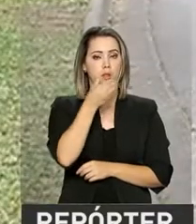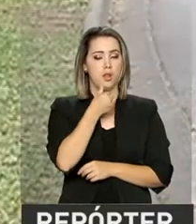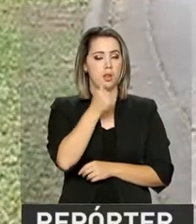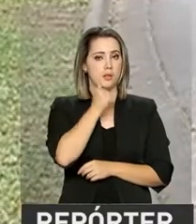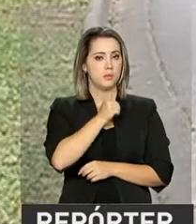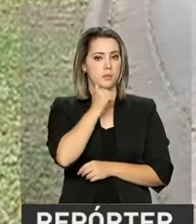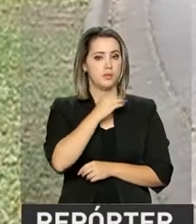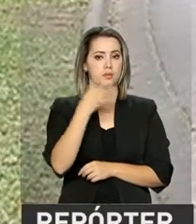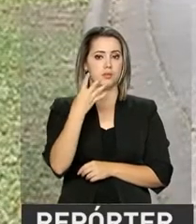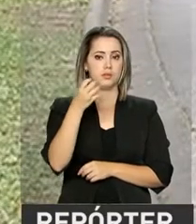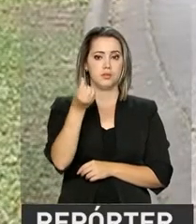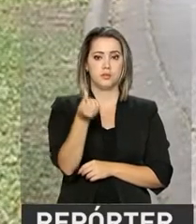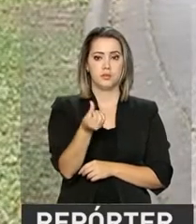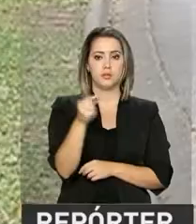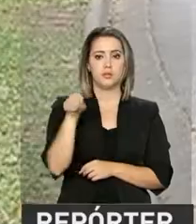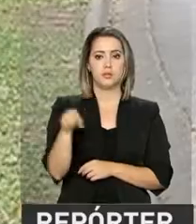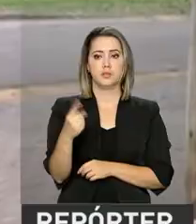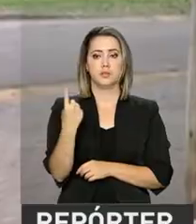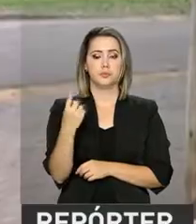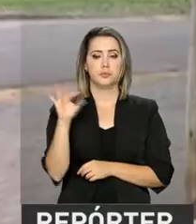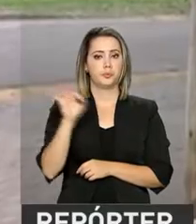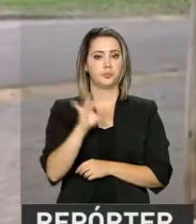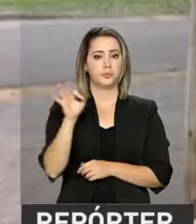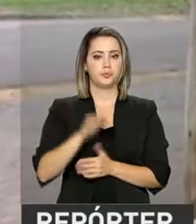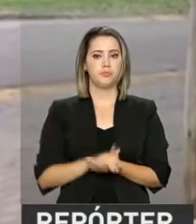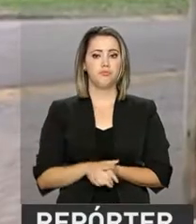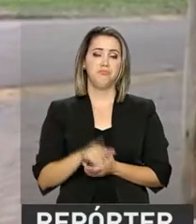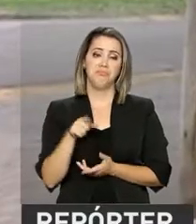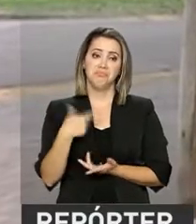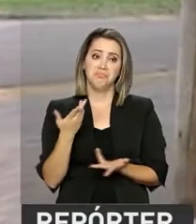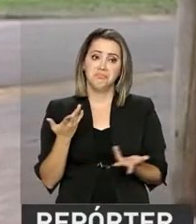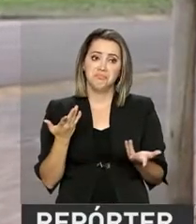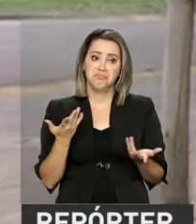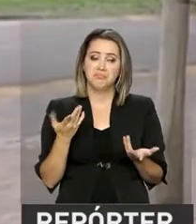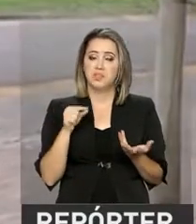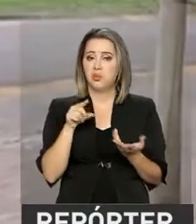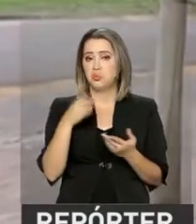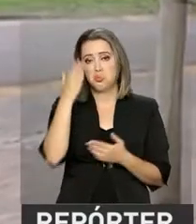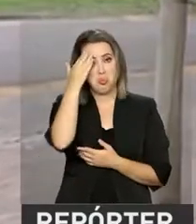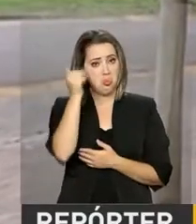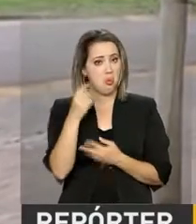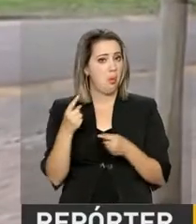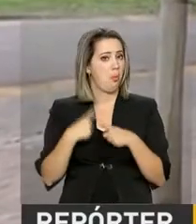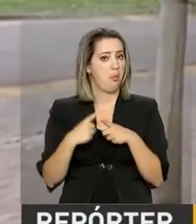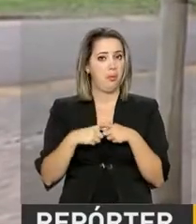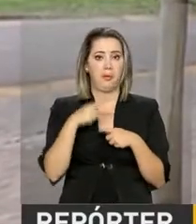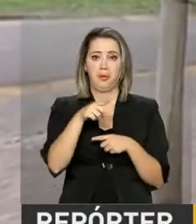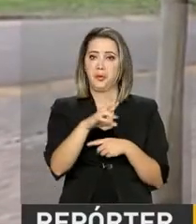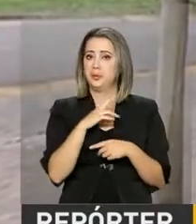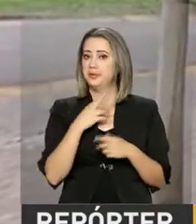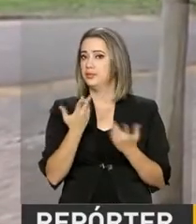somam 46,1 por cento é curioso não sei por quê